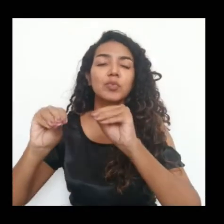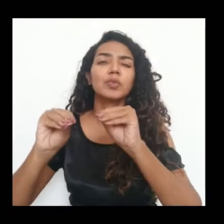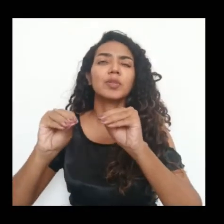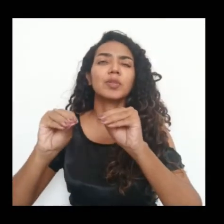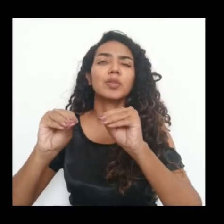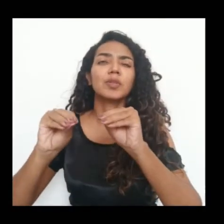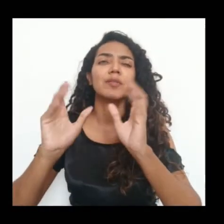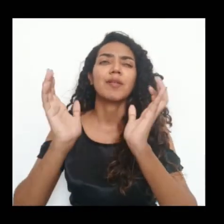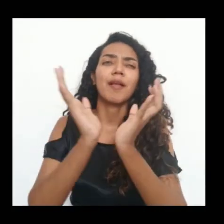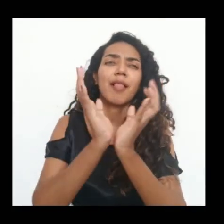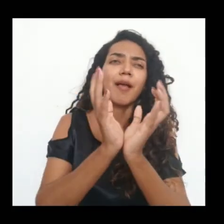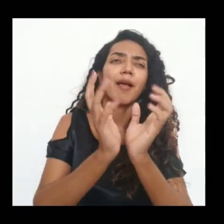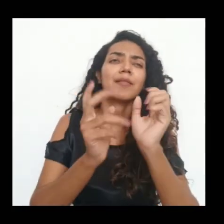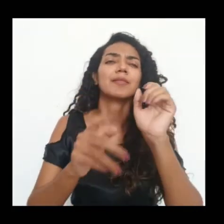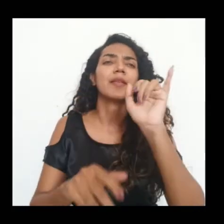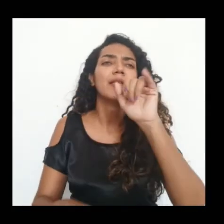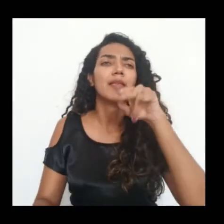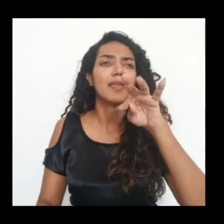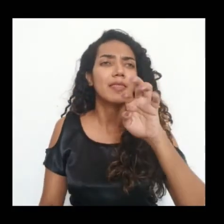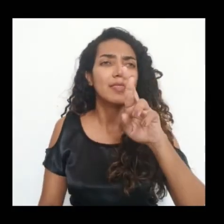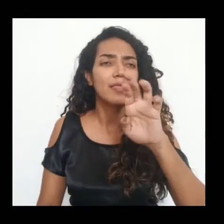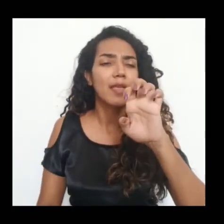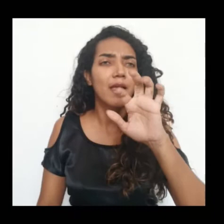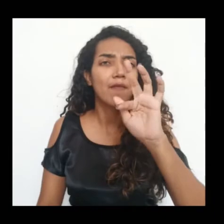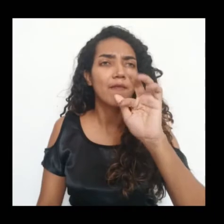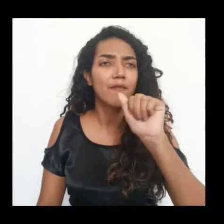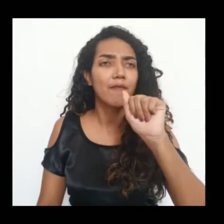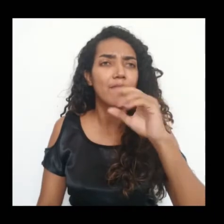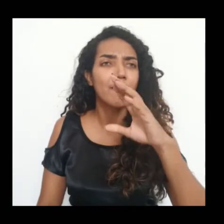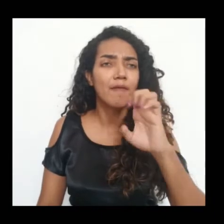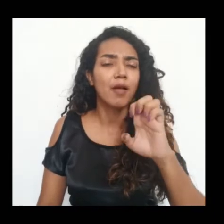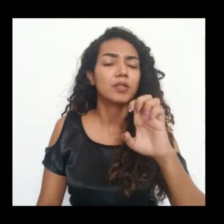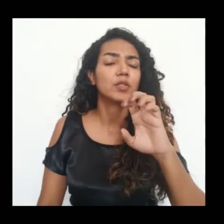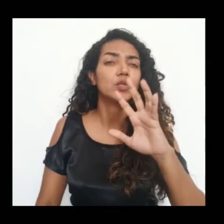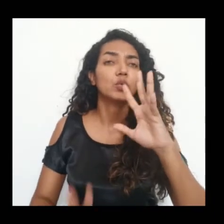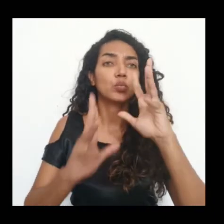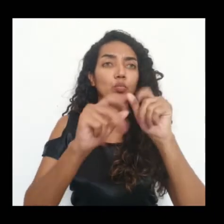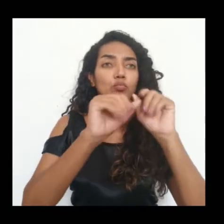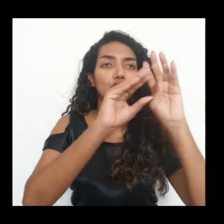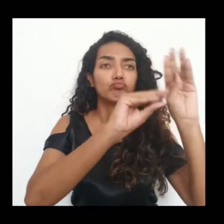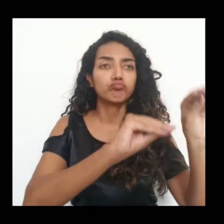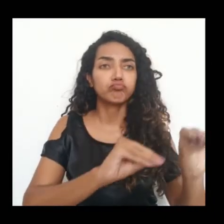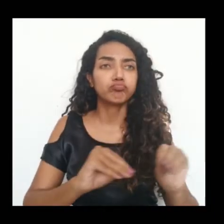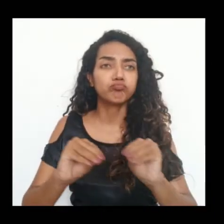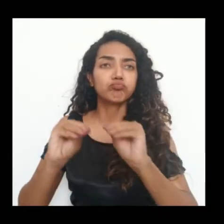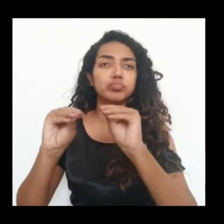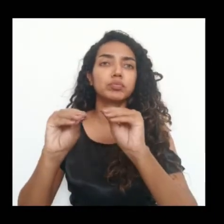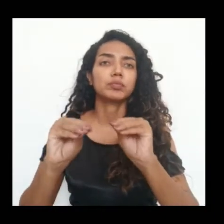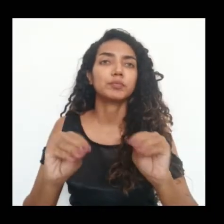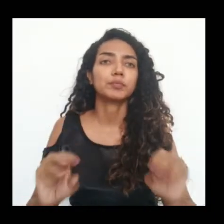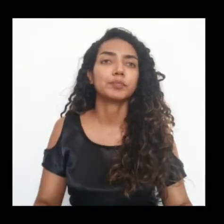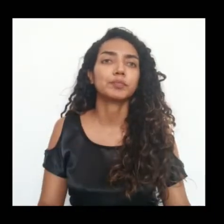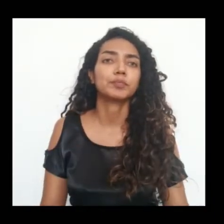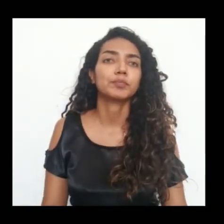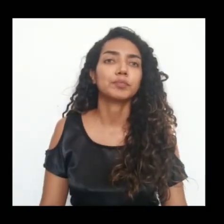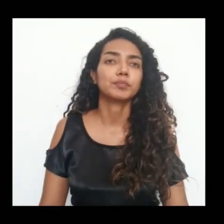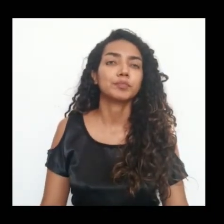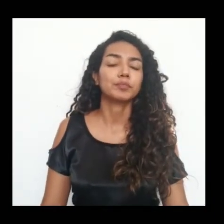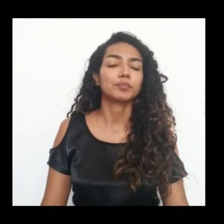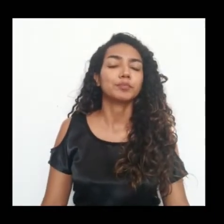que enum, que fazem parte desse primeiro ponto pacote.